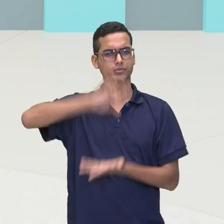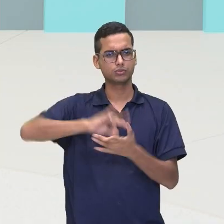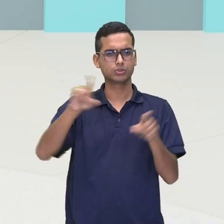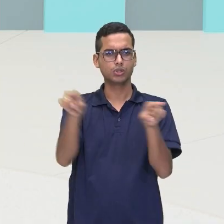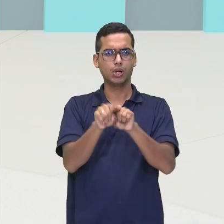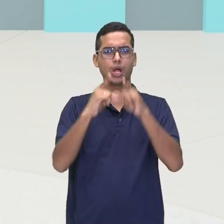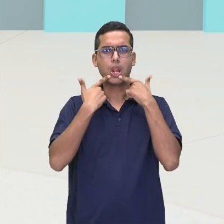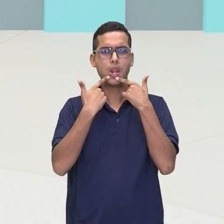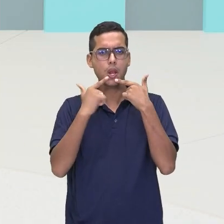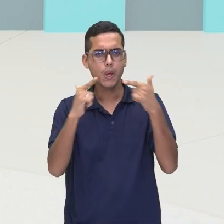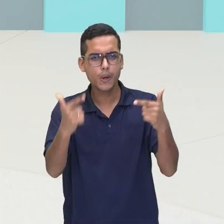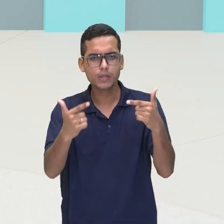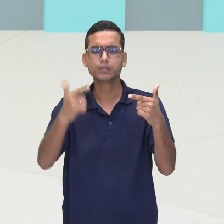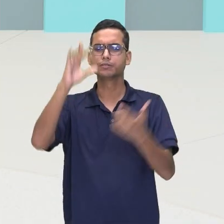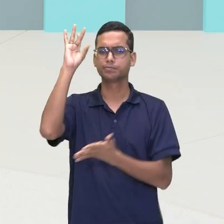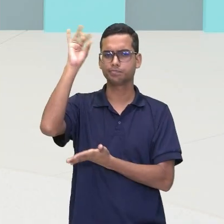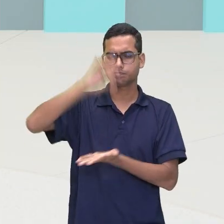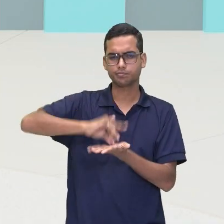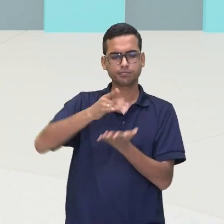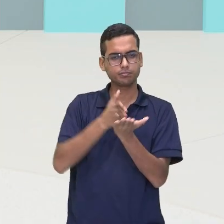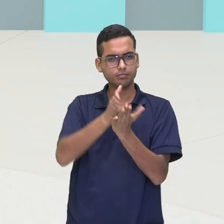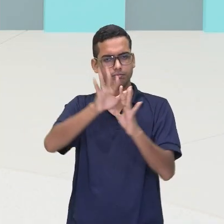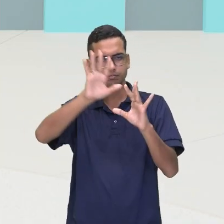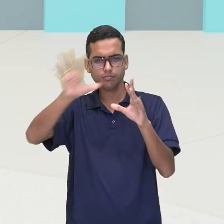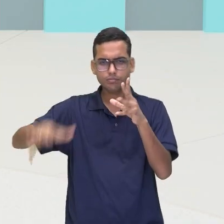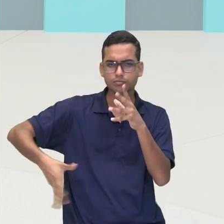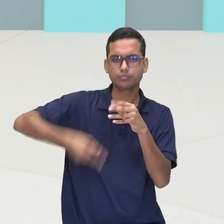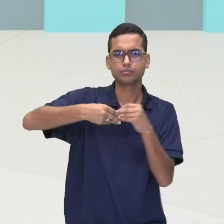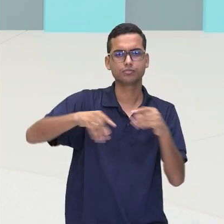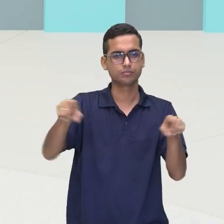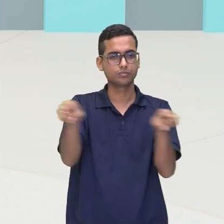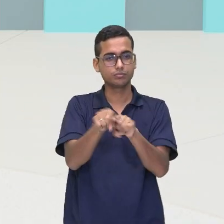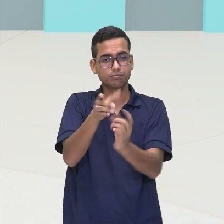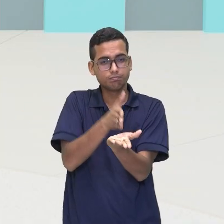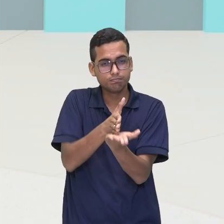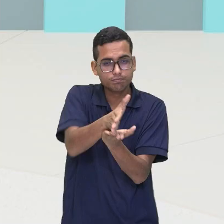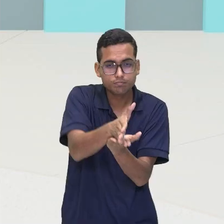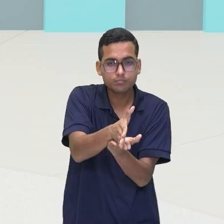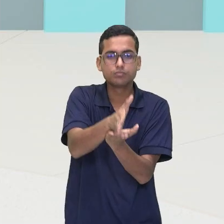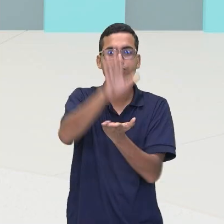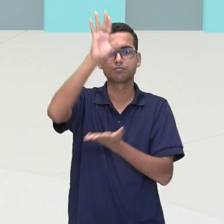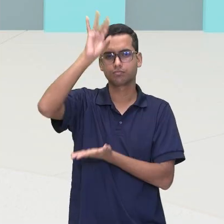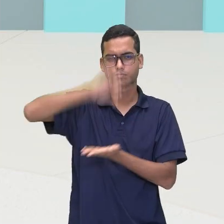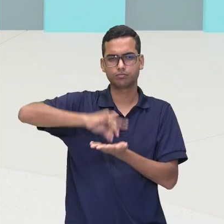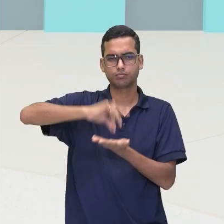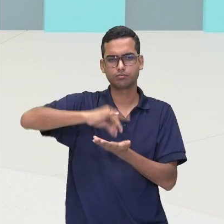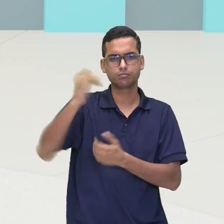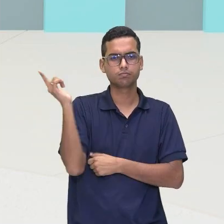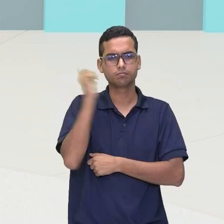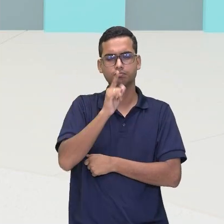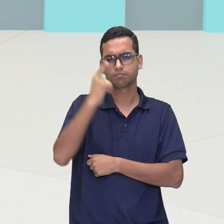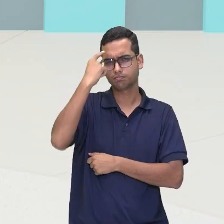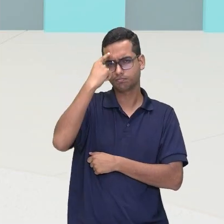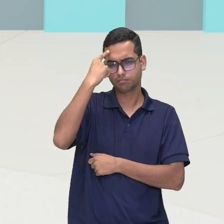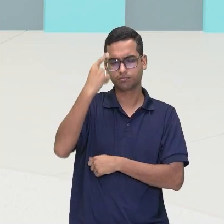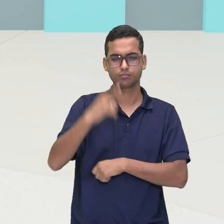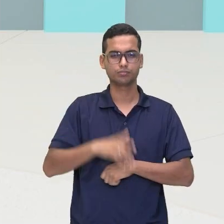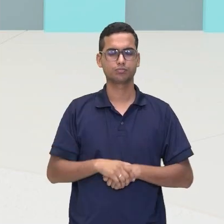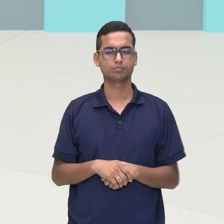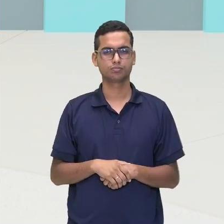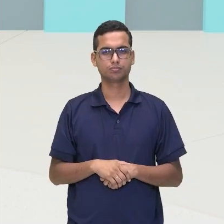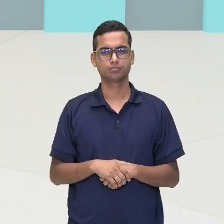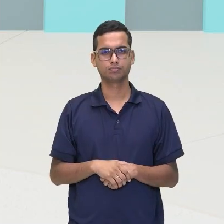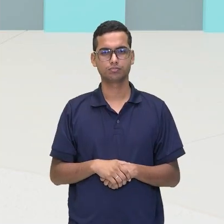linguagem. Um caminho onde se pensa sem predeterminações. Ou seja, eu não preciso